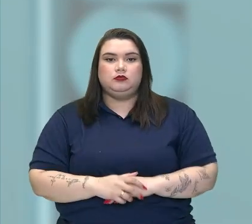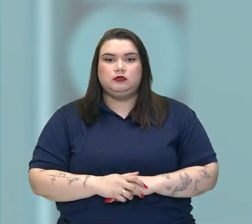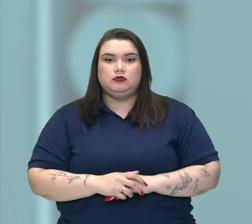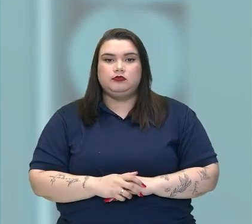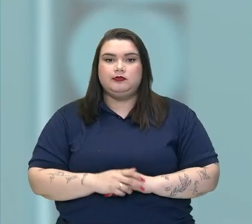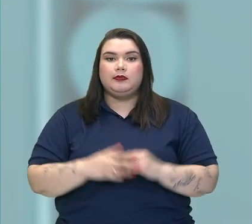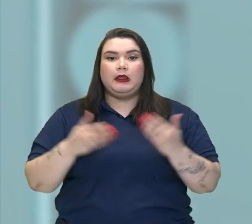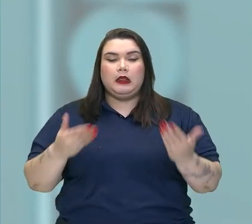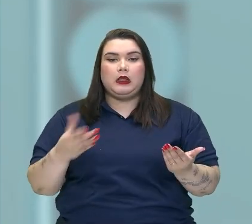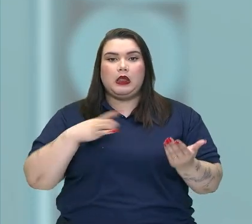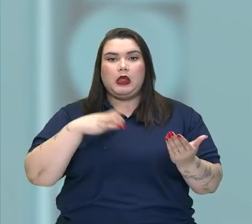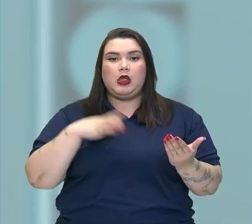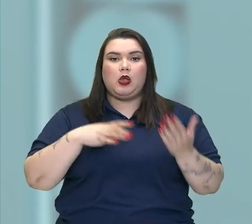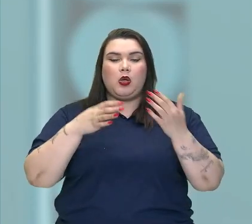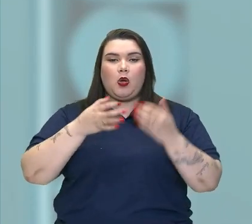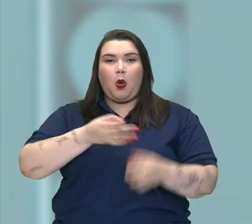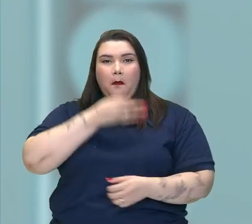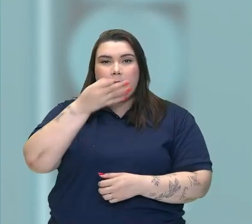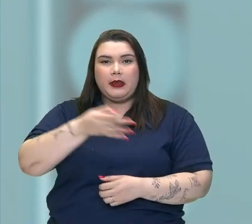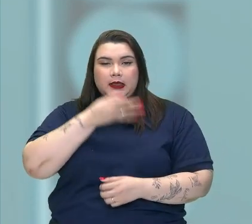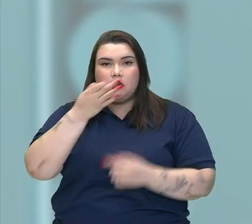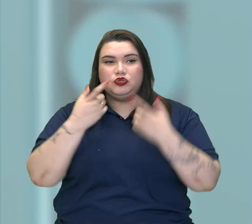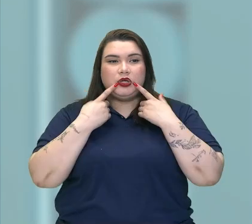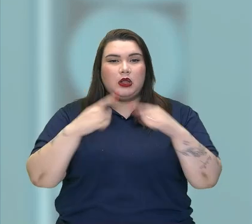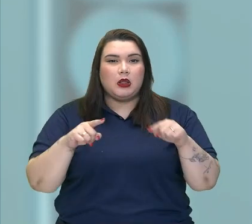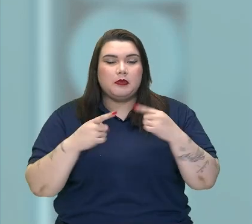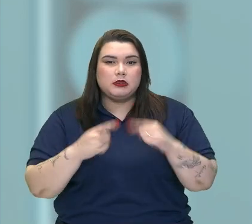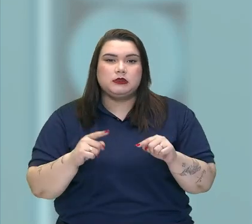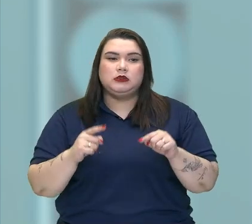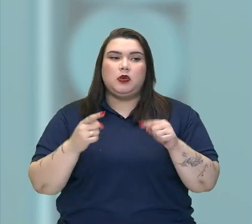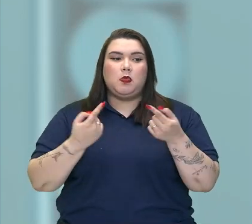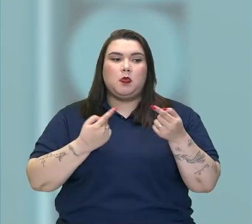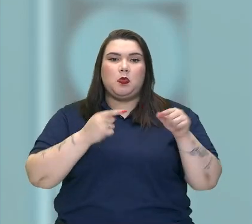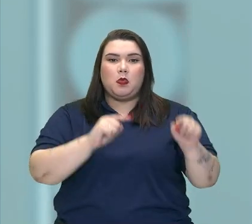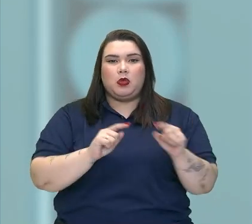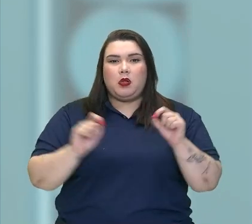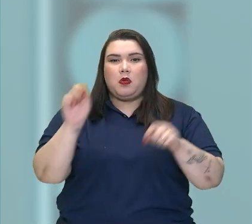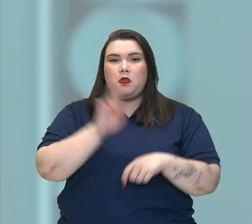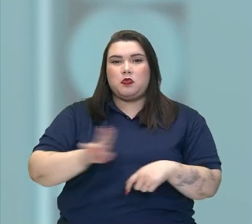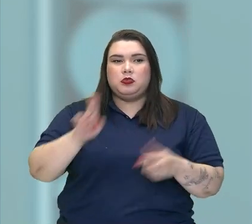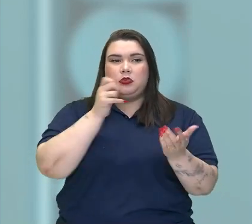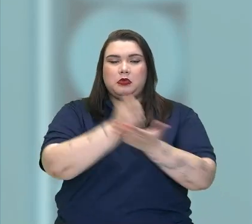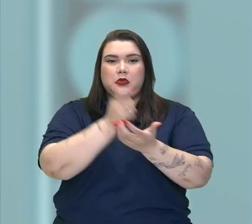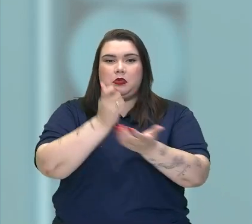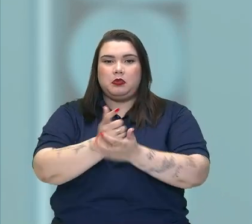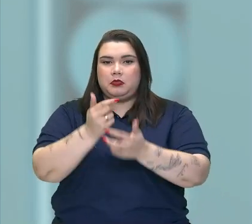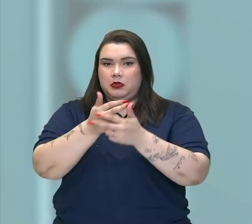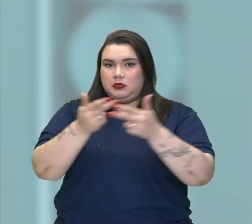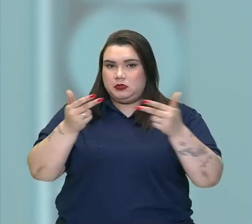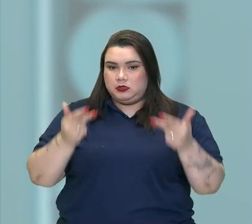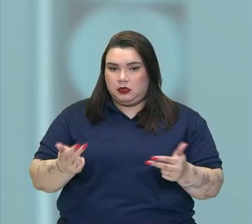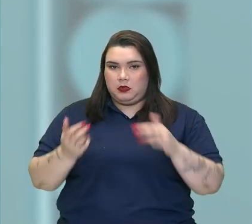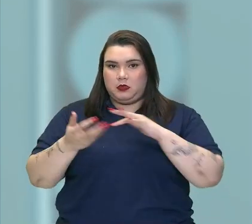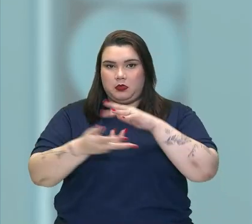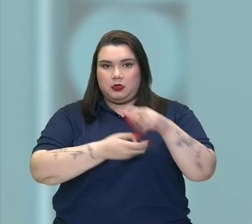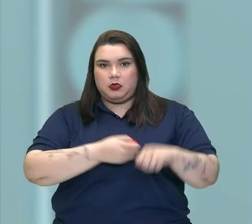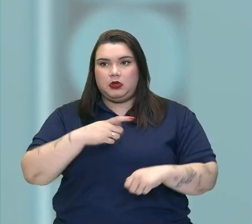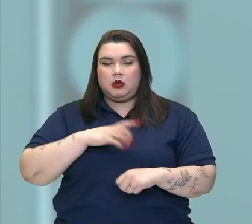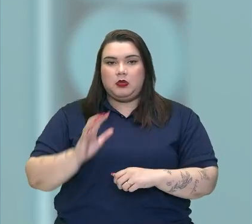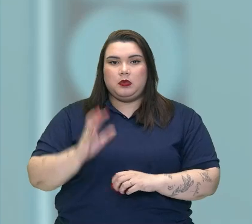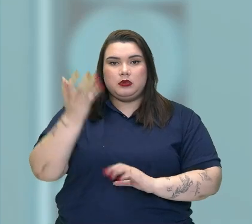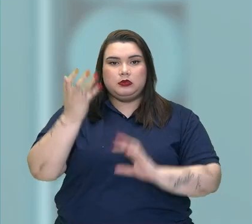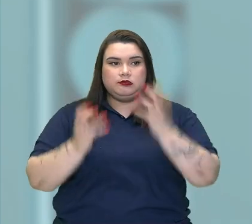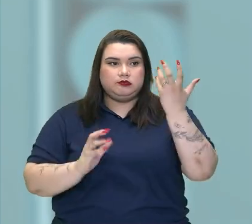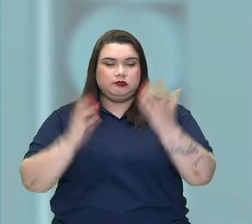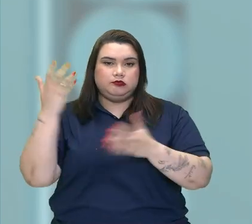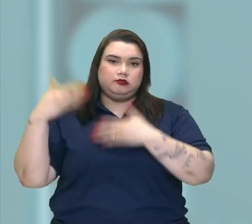muita crítica ao consumismo, muita crítica ao mundo que está se reconstruindo. Então, muitos